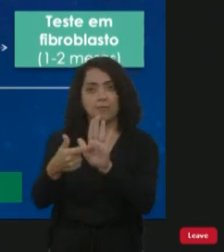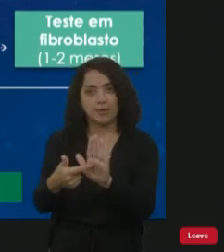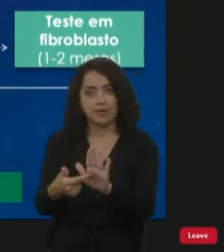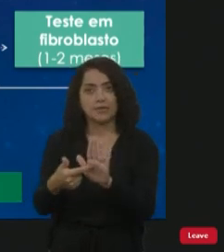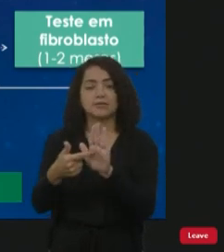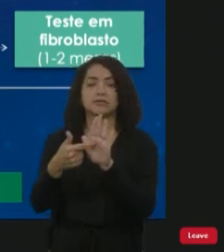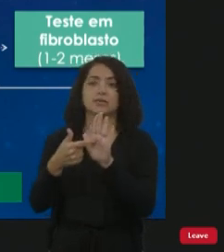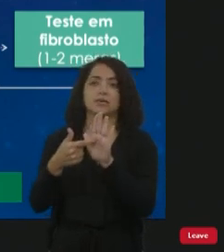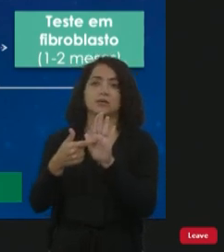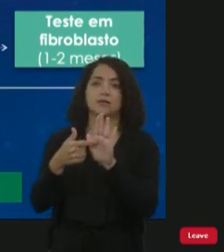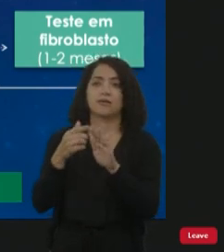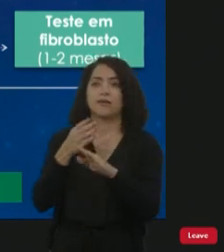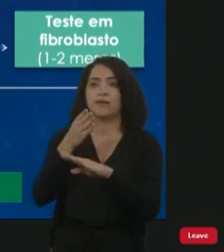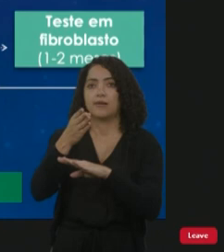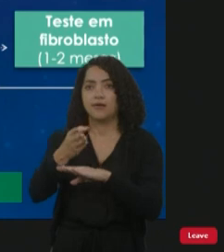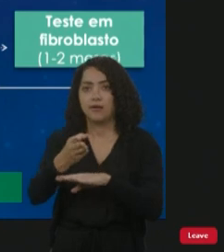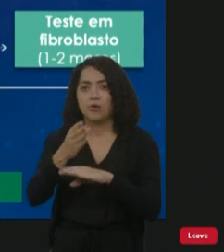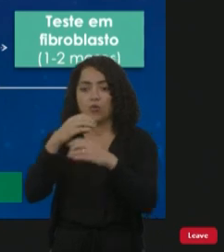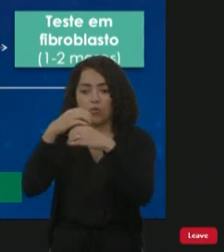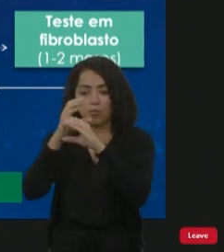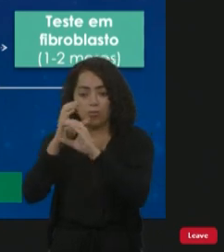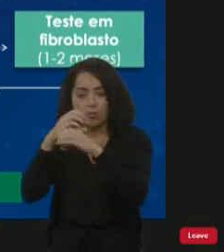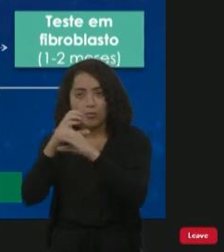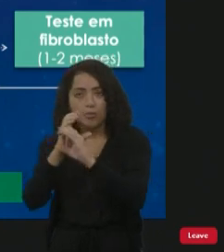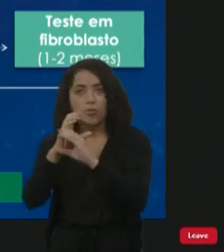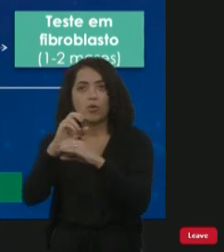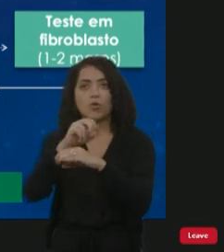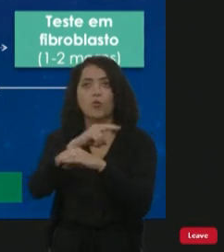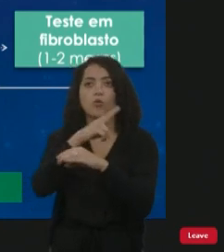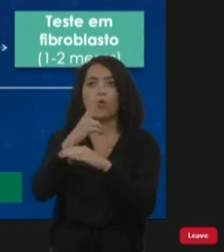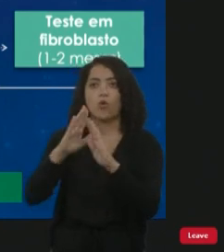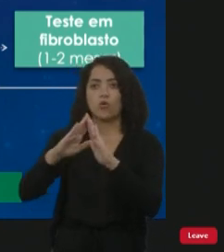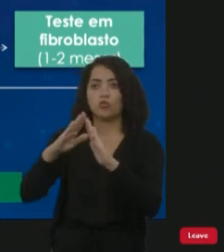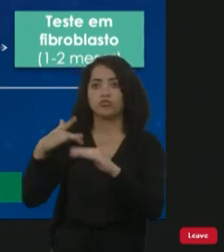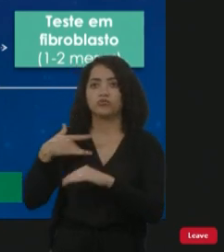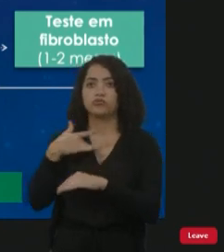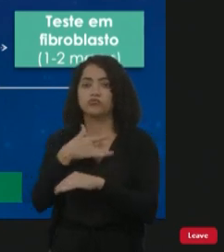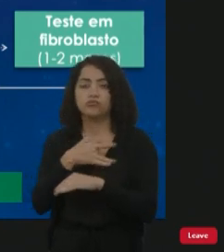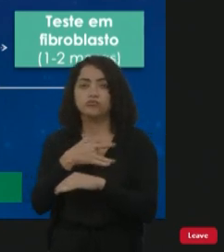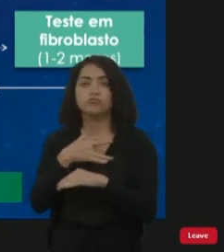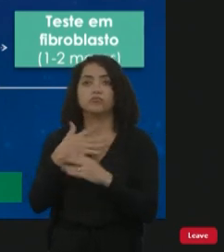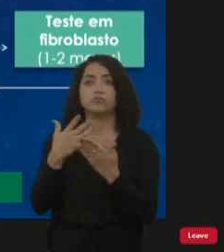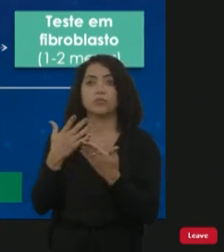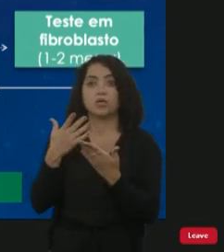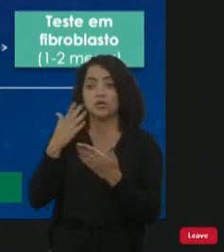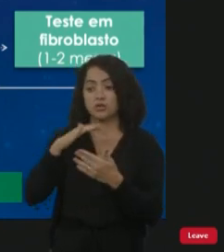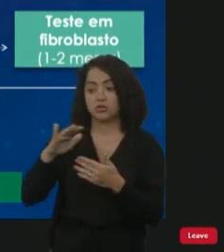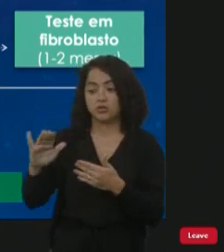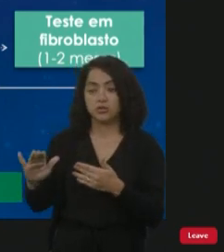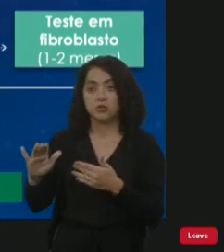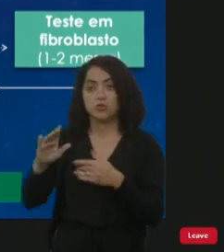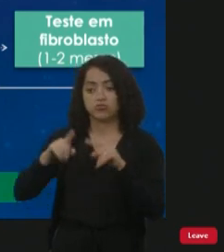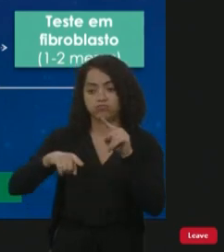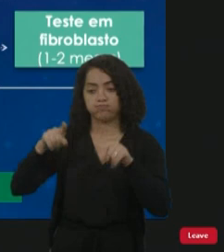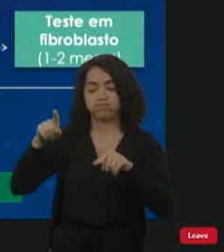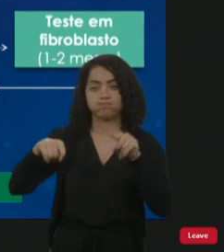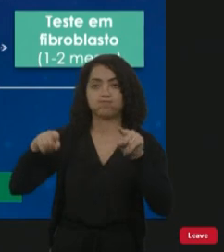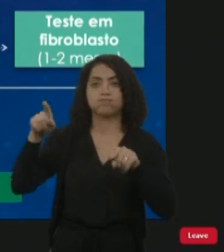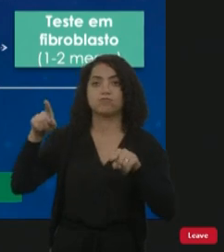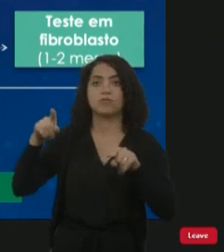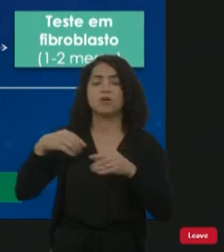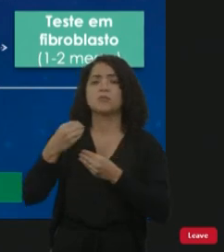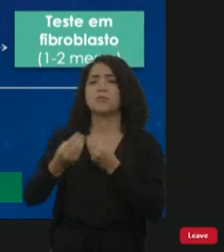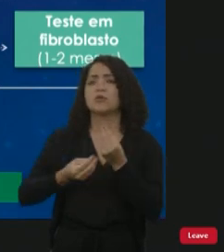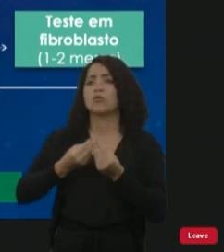de pediatria, né, ou no pronto-socorro pediátrico em uma situação de descompensação. E aí como que eu